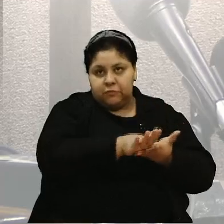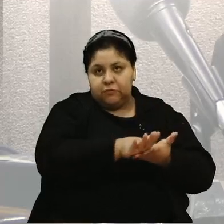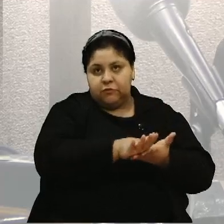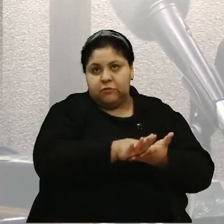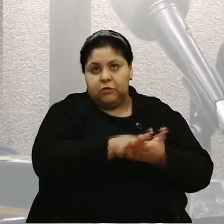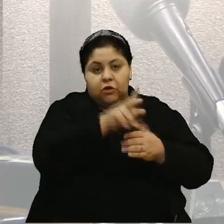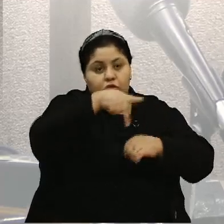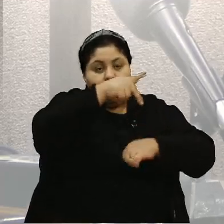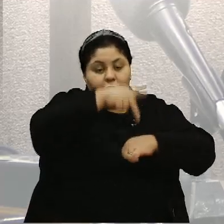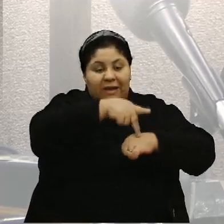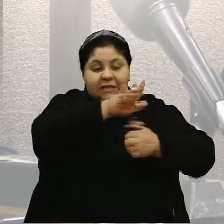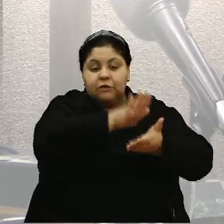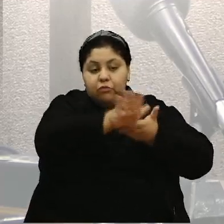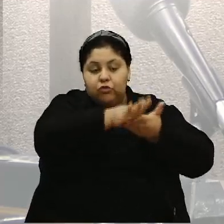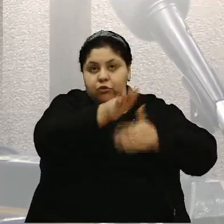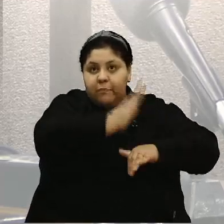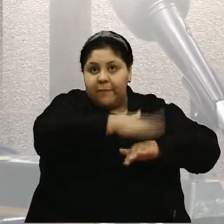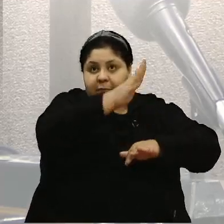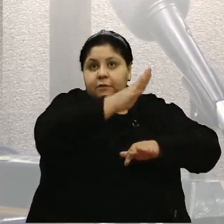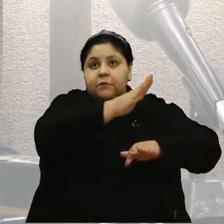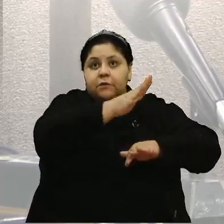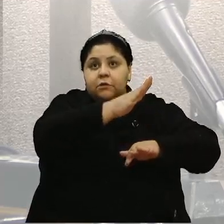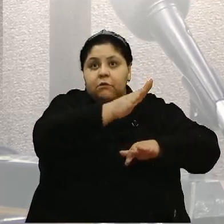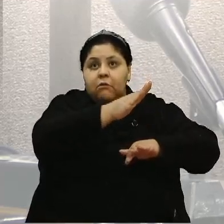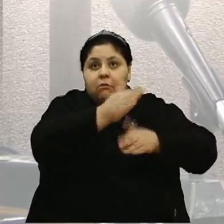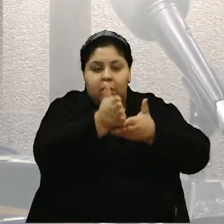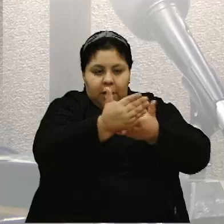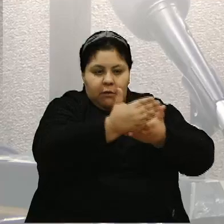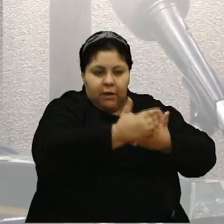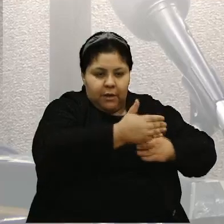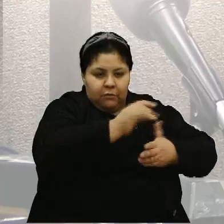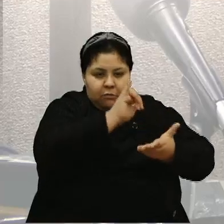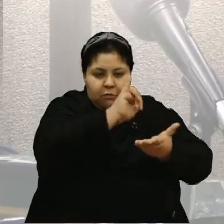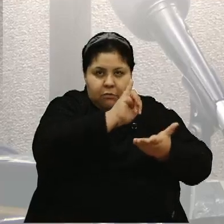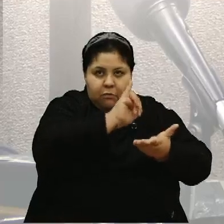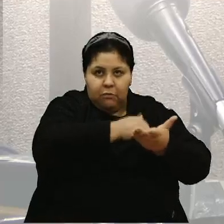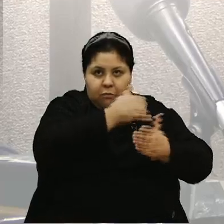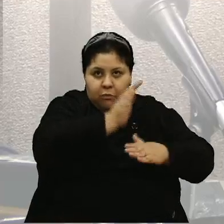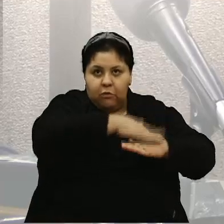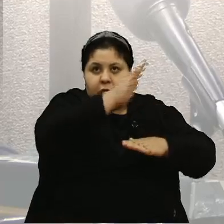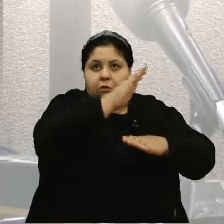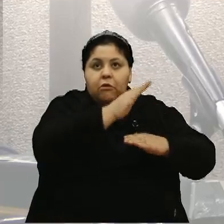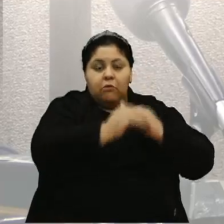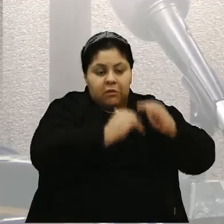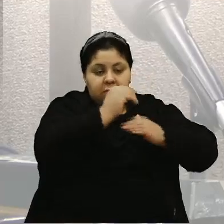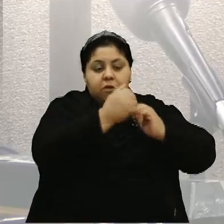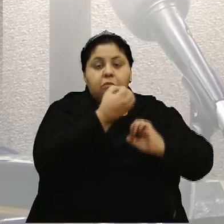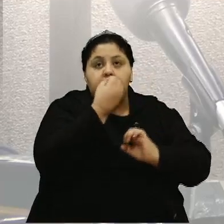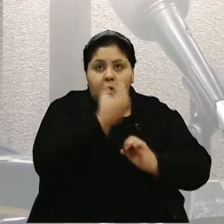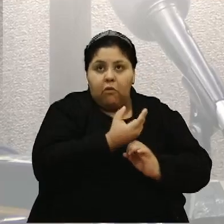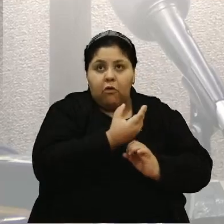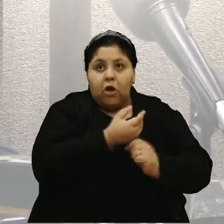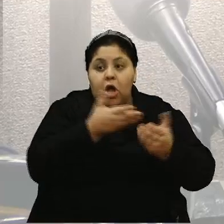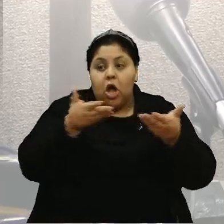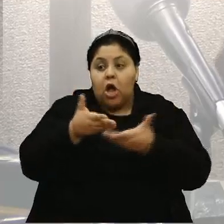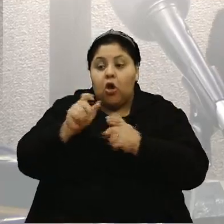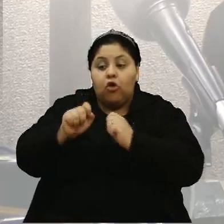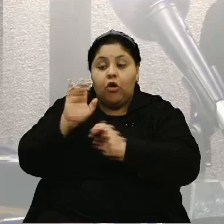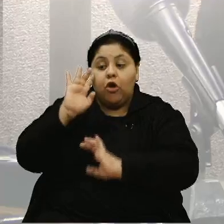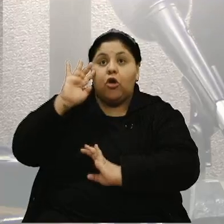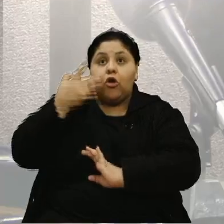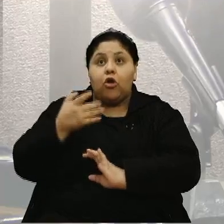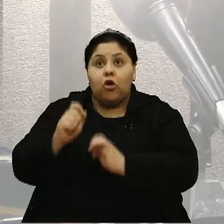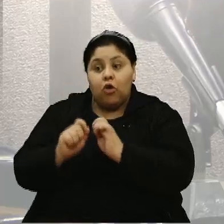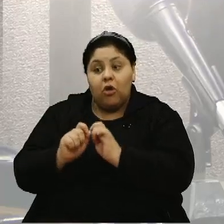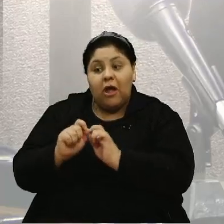país que está produzindo mais, está recolhendo mais imposto, que seria um crescimento saudável. Agora, o que está acontecendo é aumento